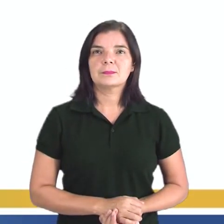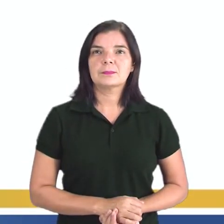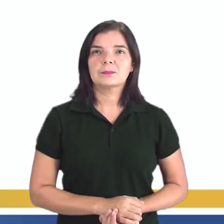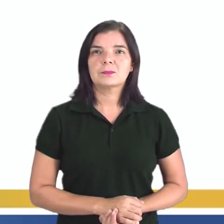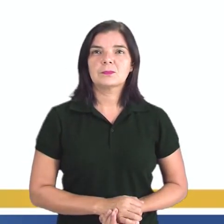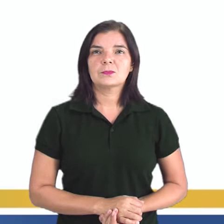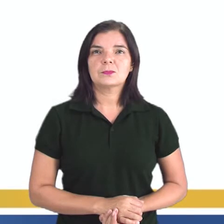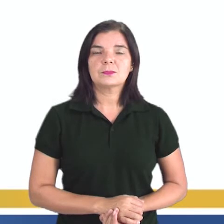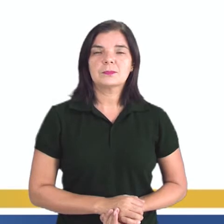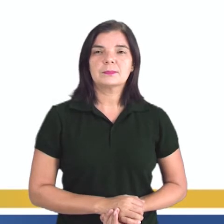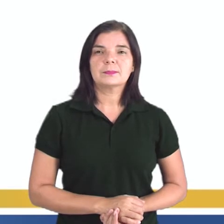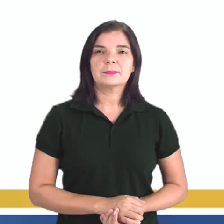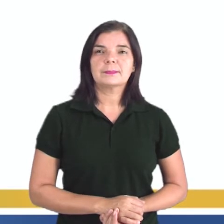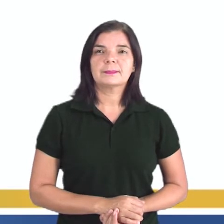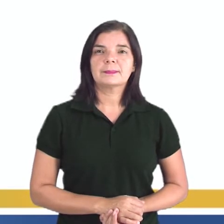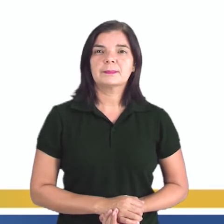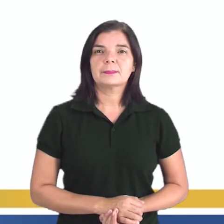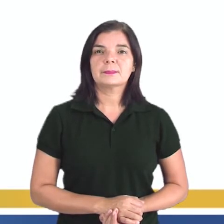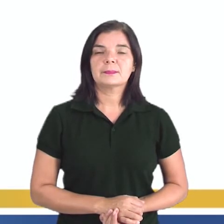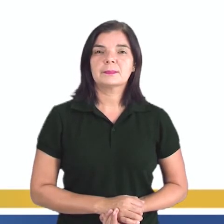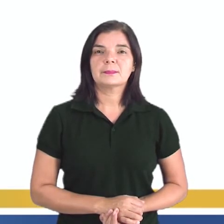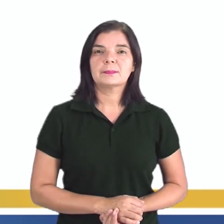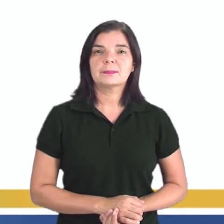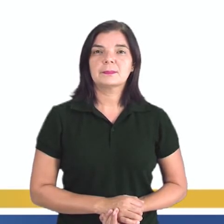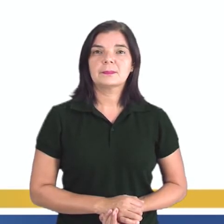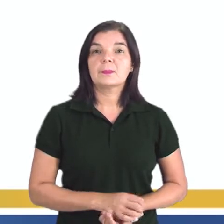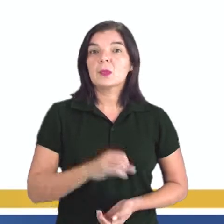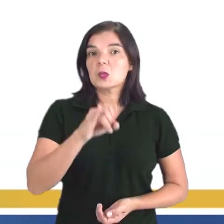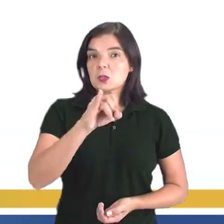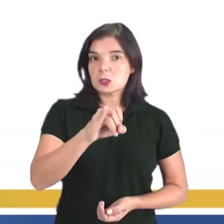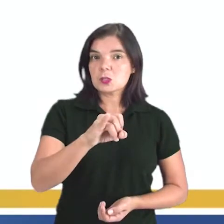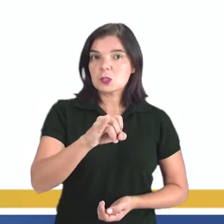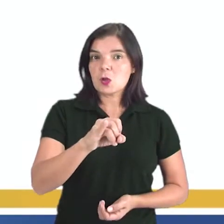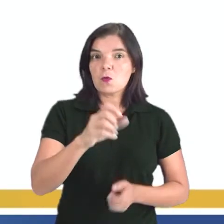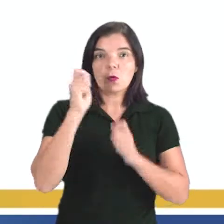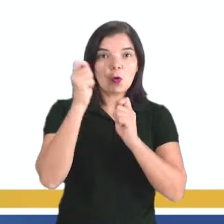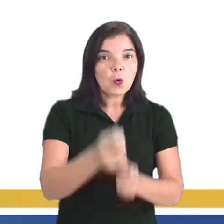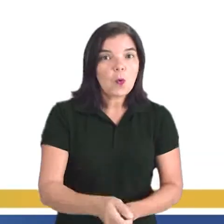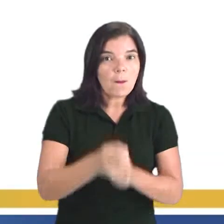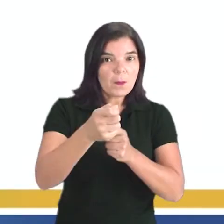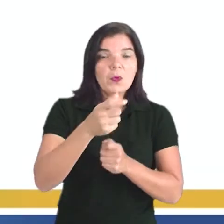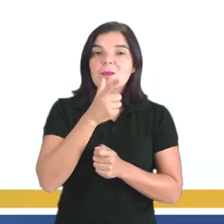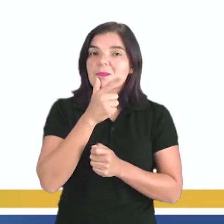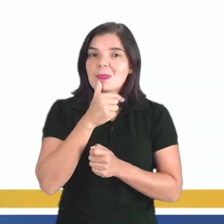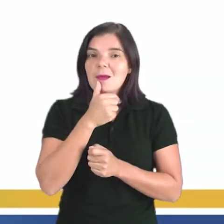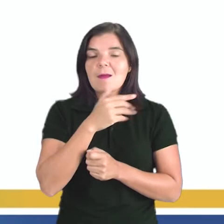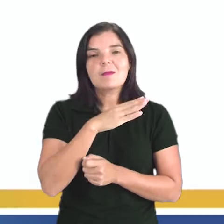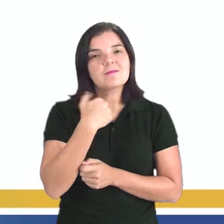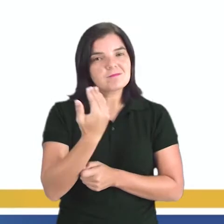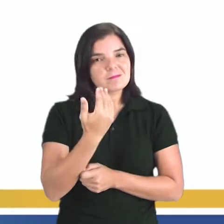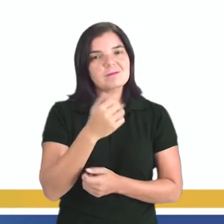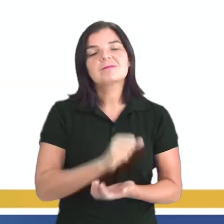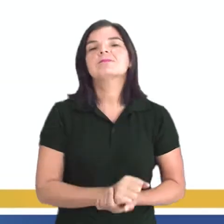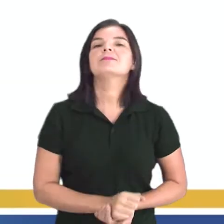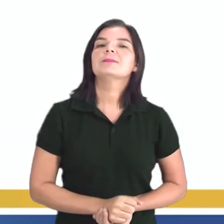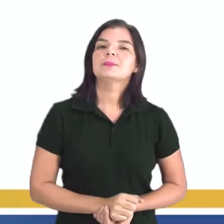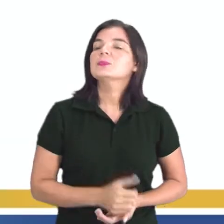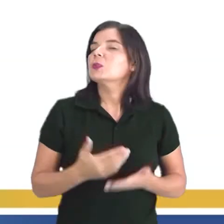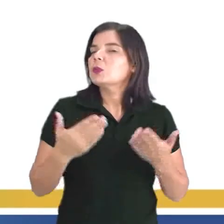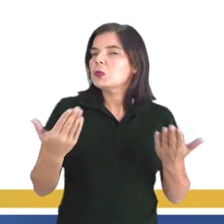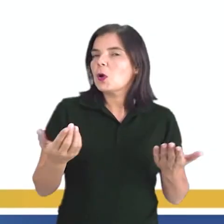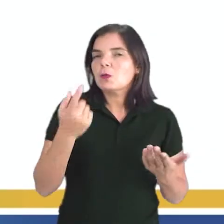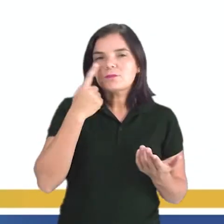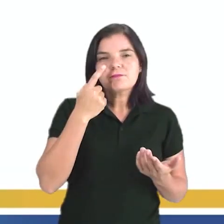a fish out of water, it dies. Se você tira um peixe fora da água, ele morre. E